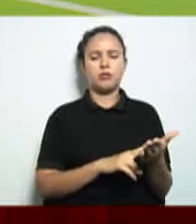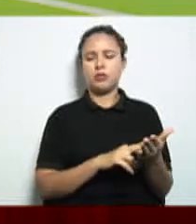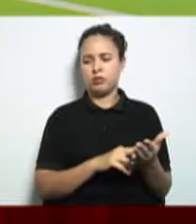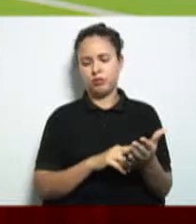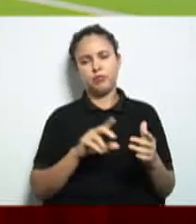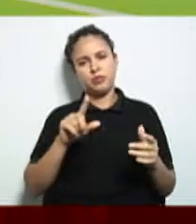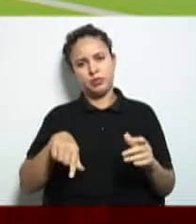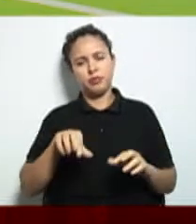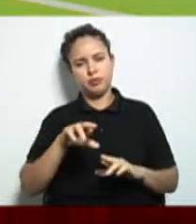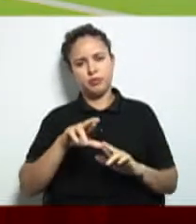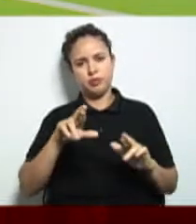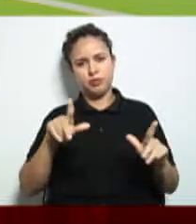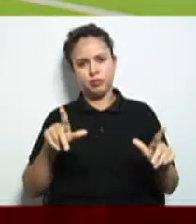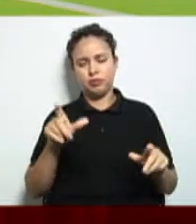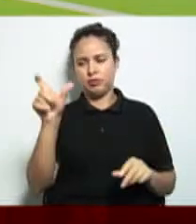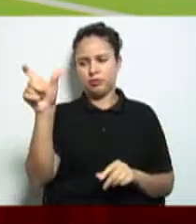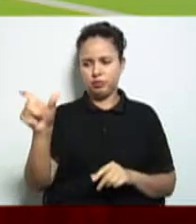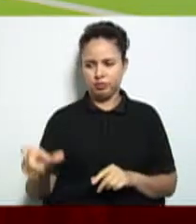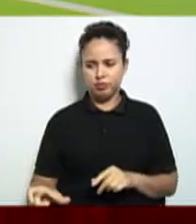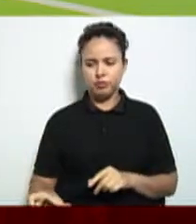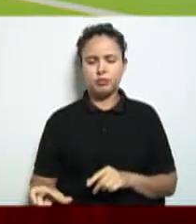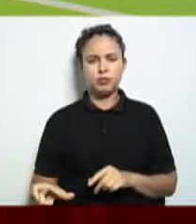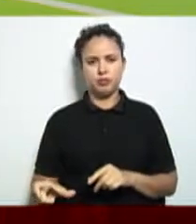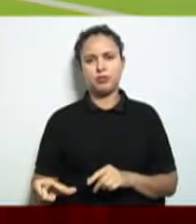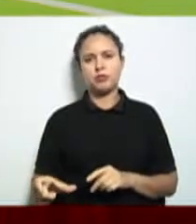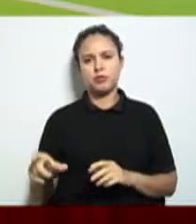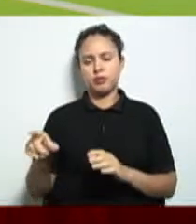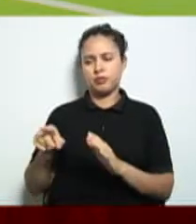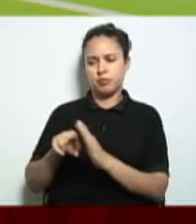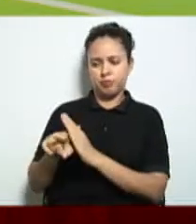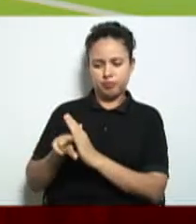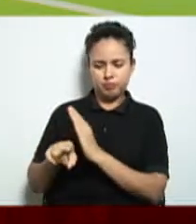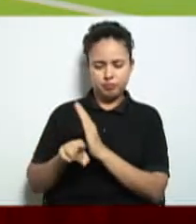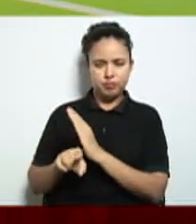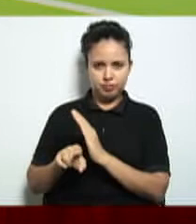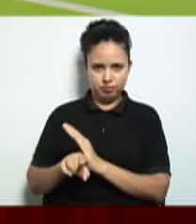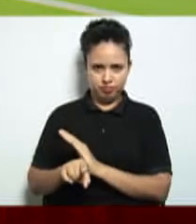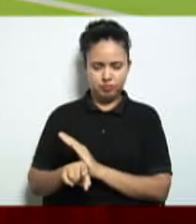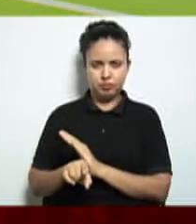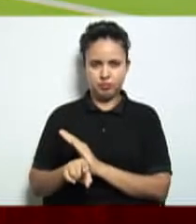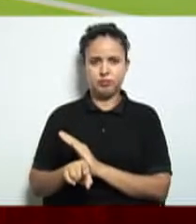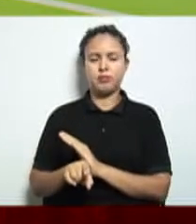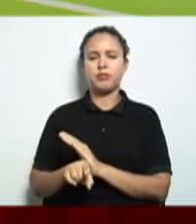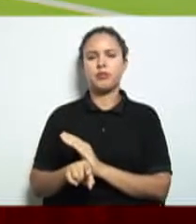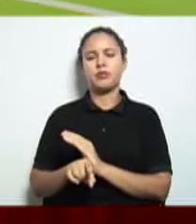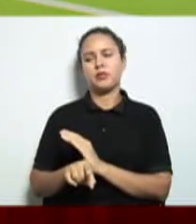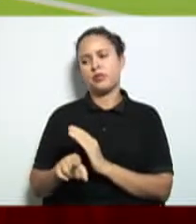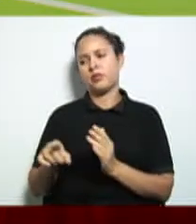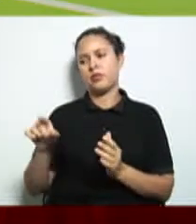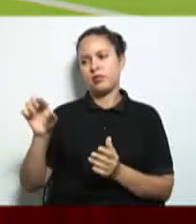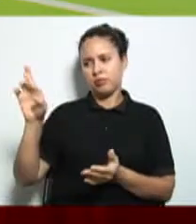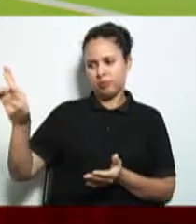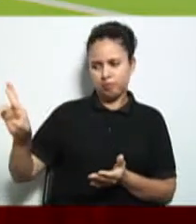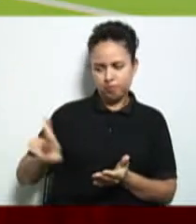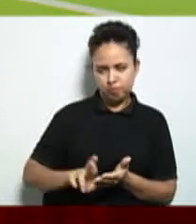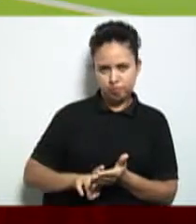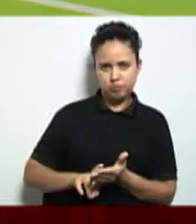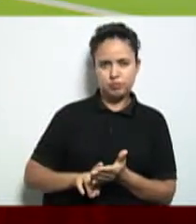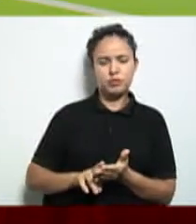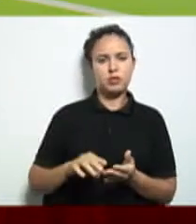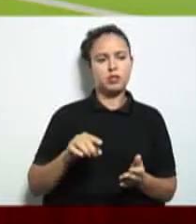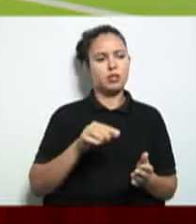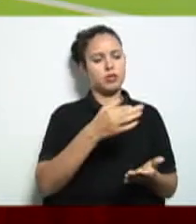essa pesquisa. E no formulário, a diferença básica entre eles é essa. Quem está aplicando a pesquisa, o pesquisador, é que